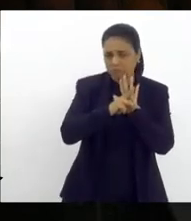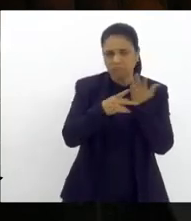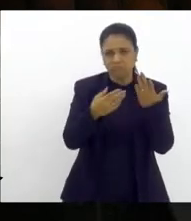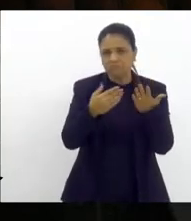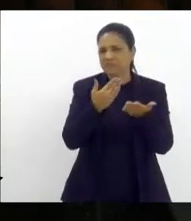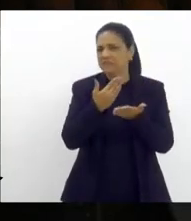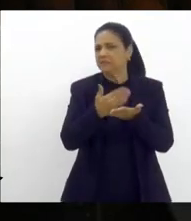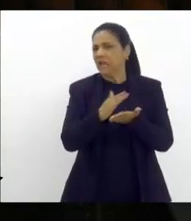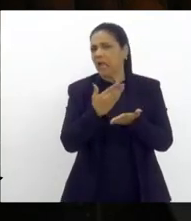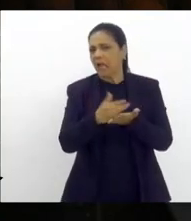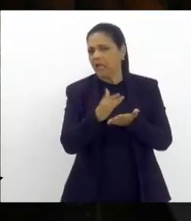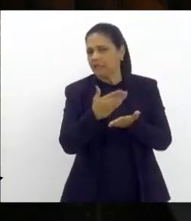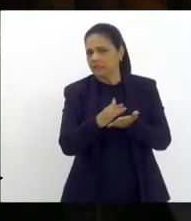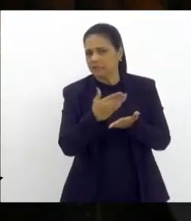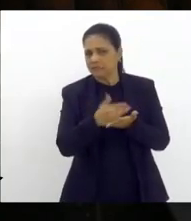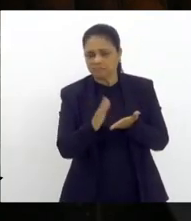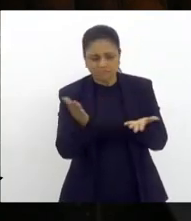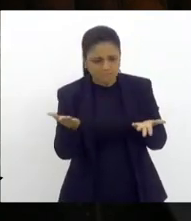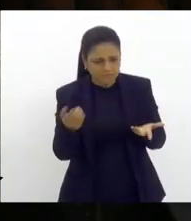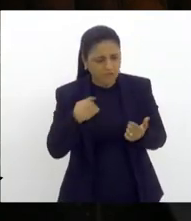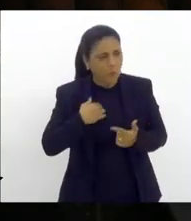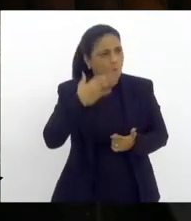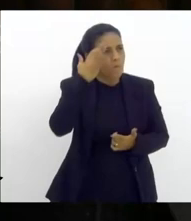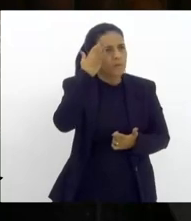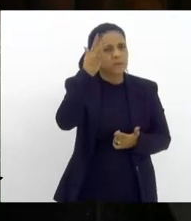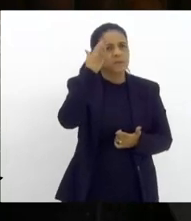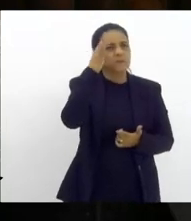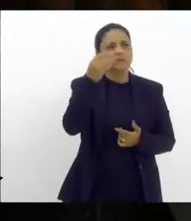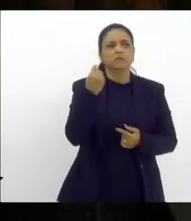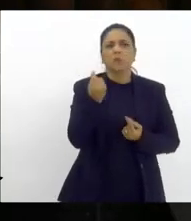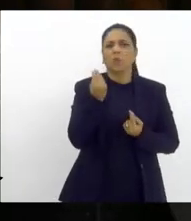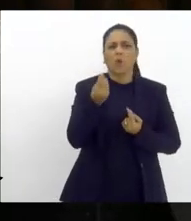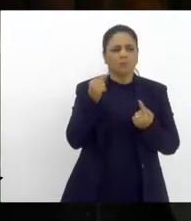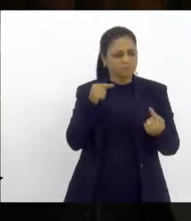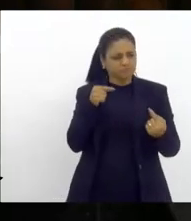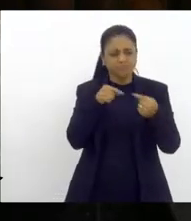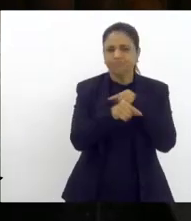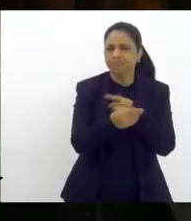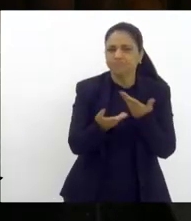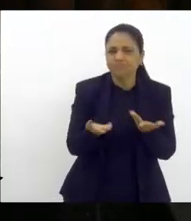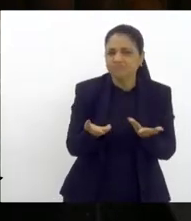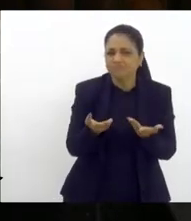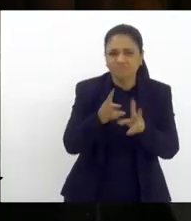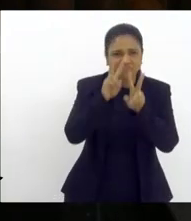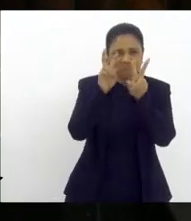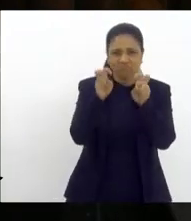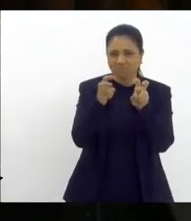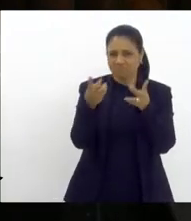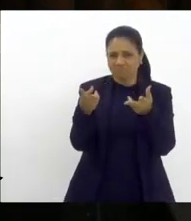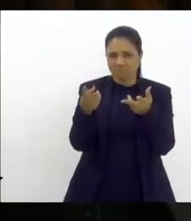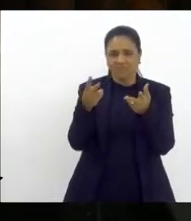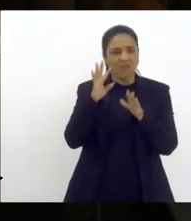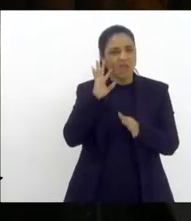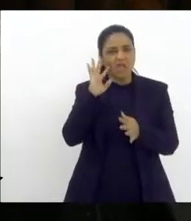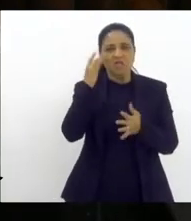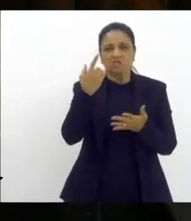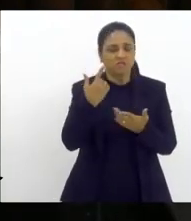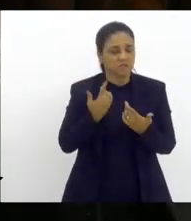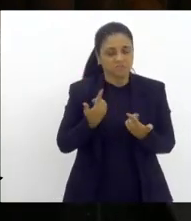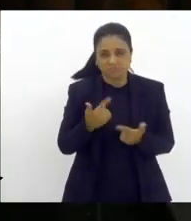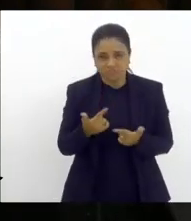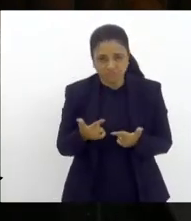coisas pretéritos que não estão até hoje resolvidas